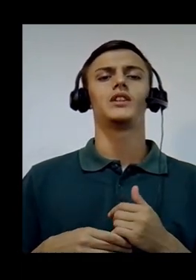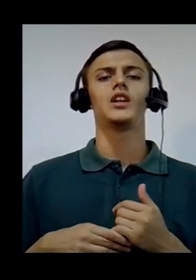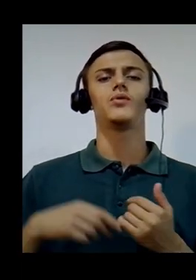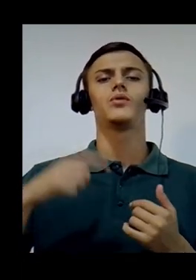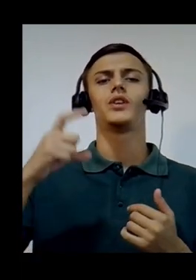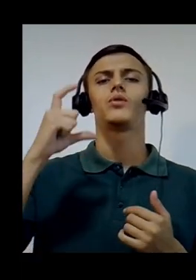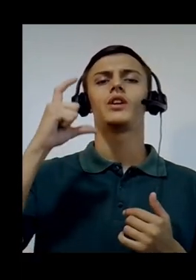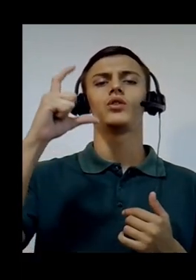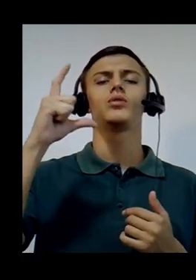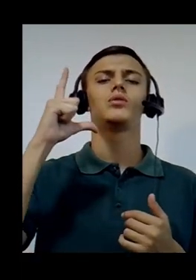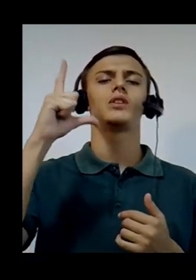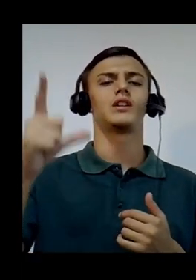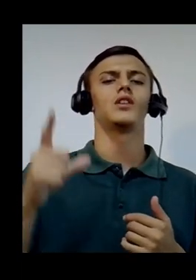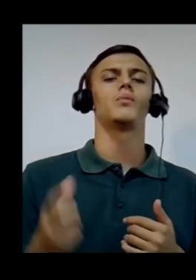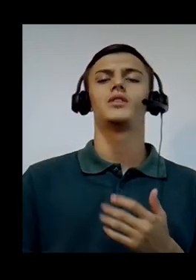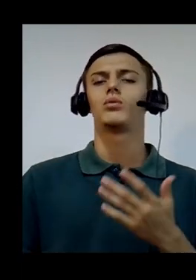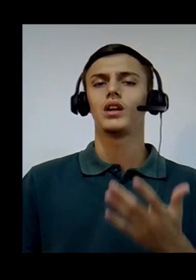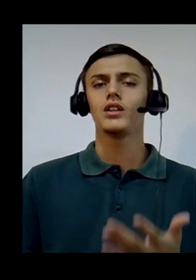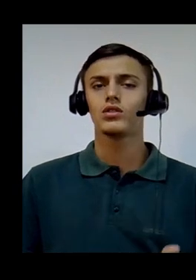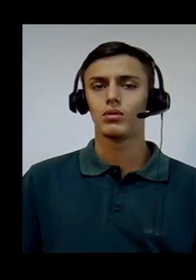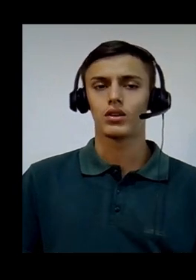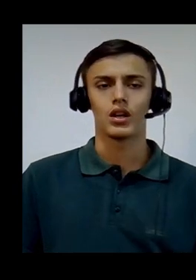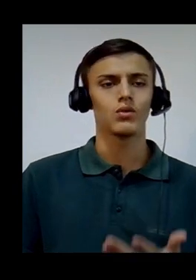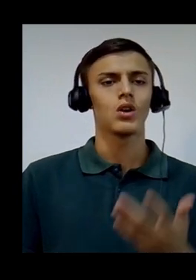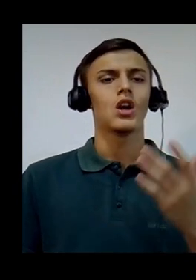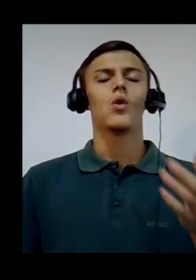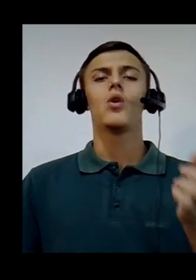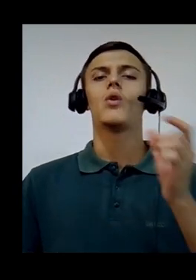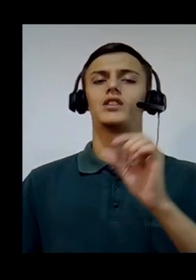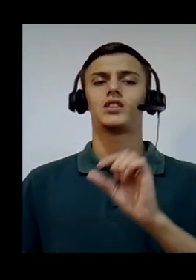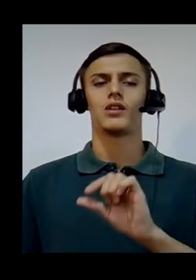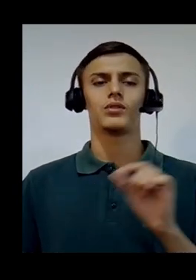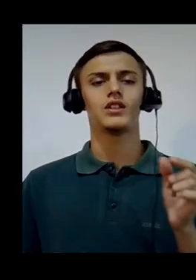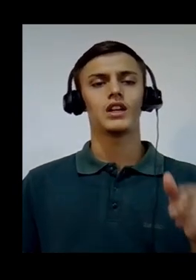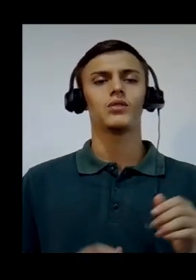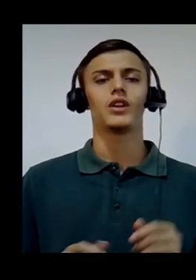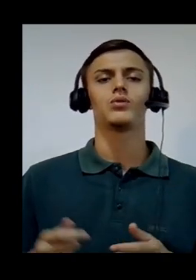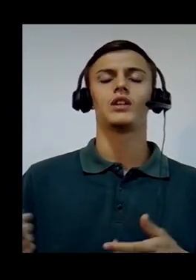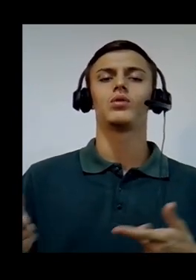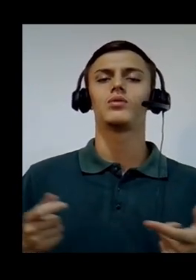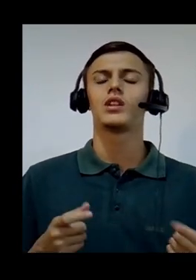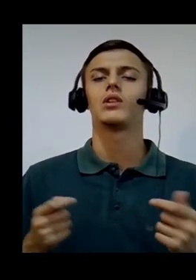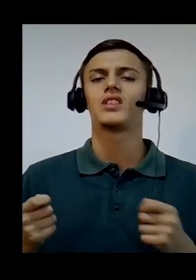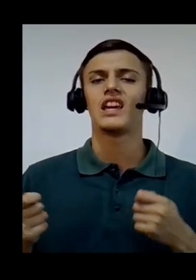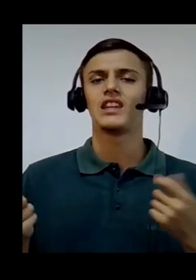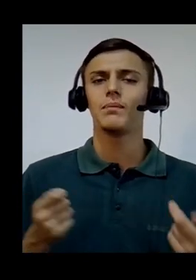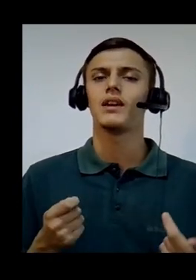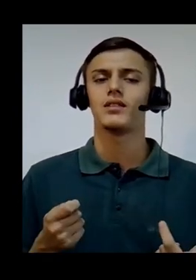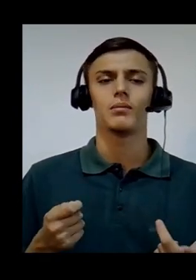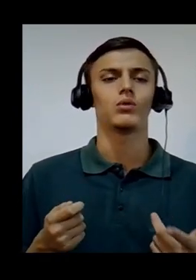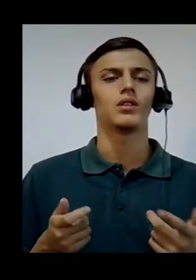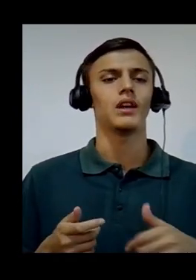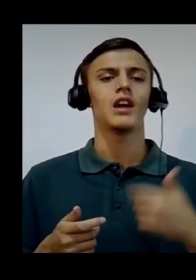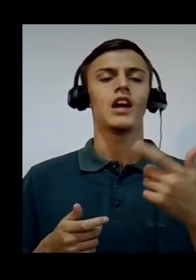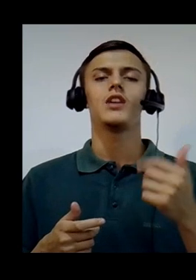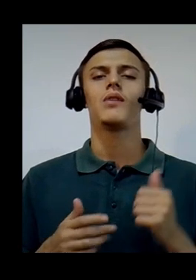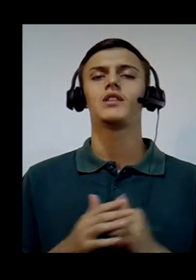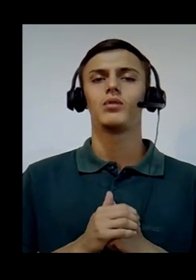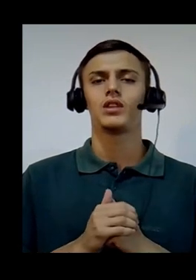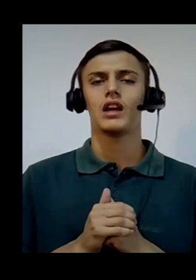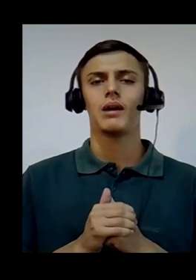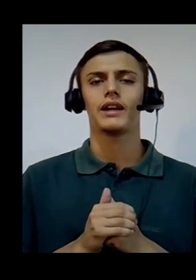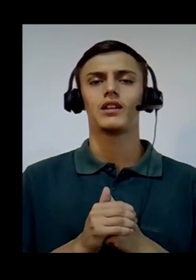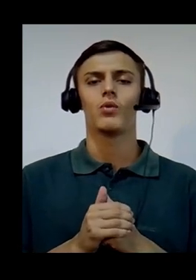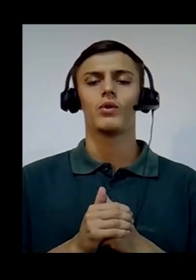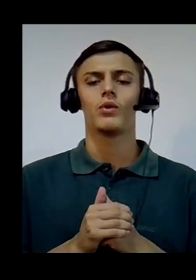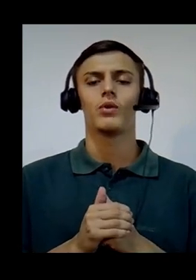da atividade, vai devolver o canhoto do cartão para o executante do bloqueio, ou a chave do cadeado, vai juntar todos os canhotos que a equipe recebeu também e